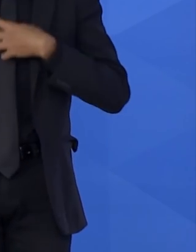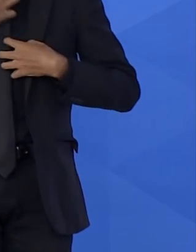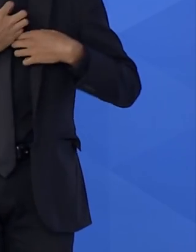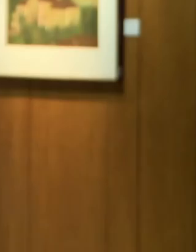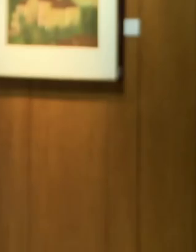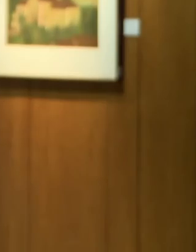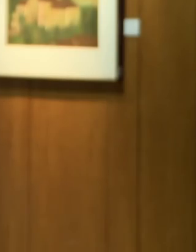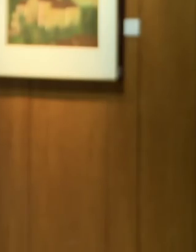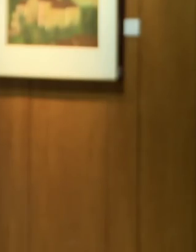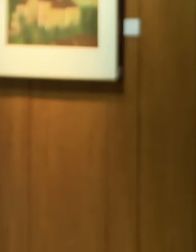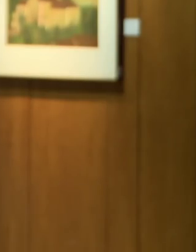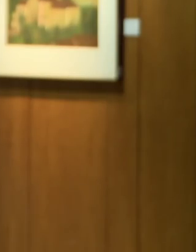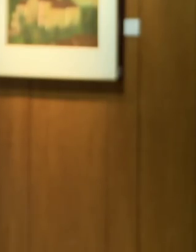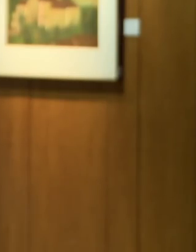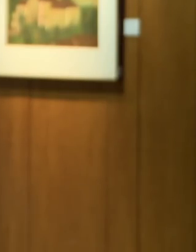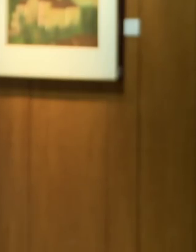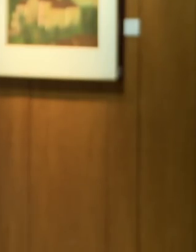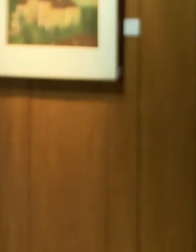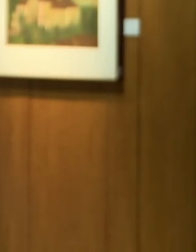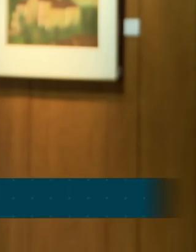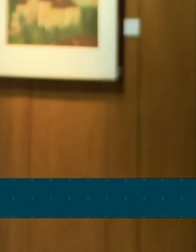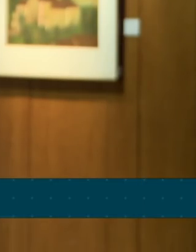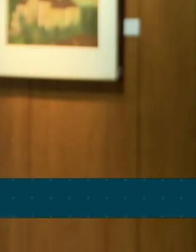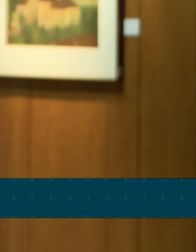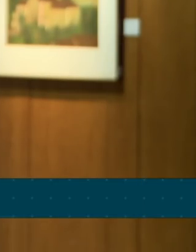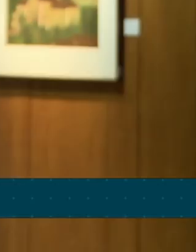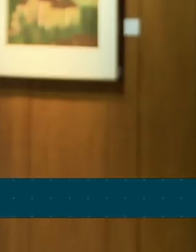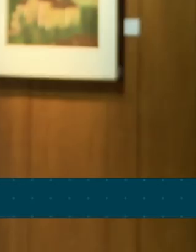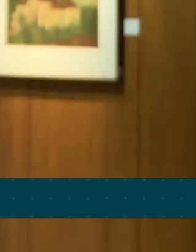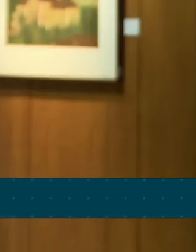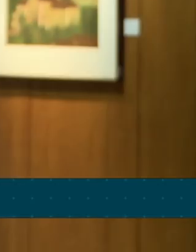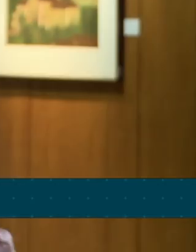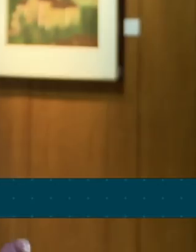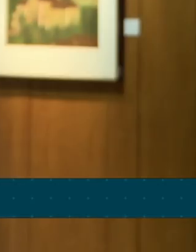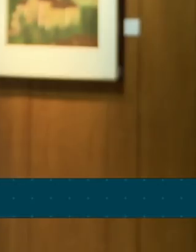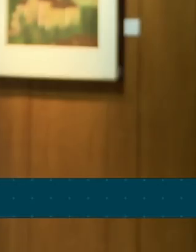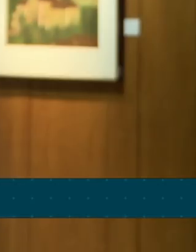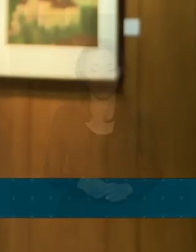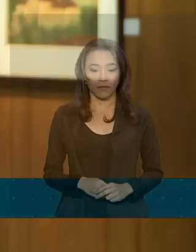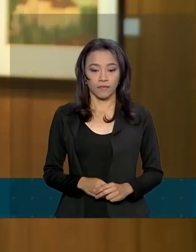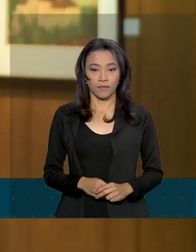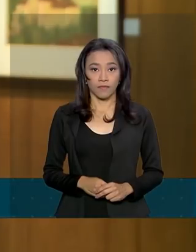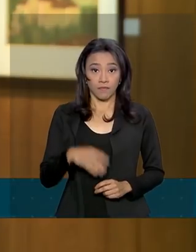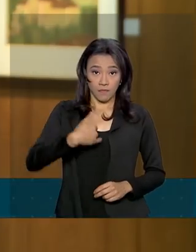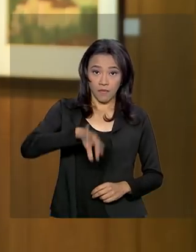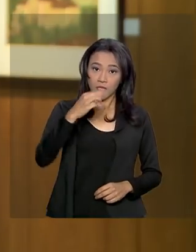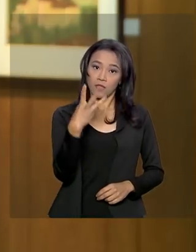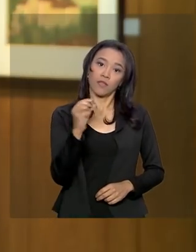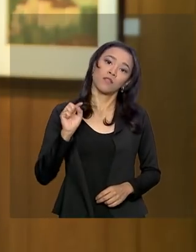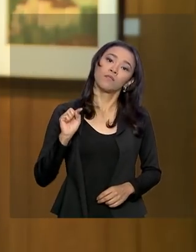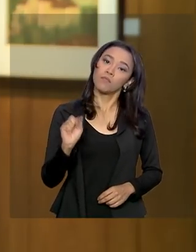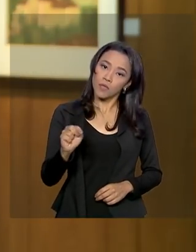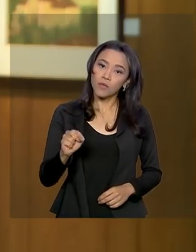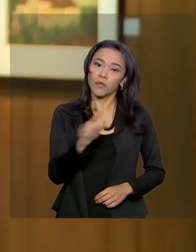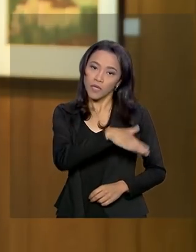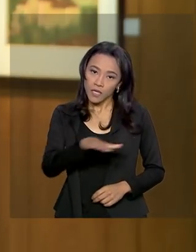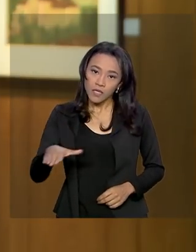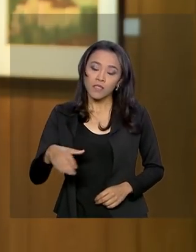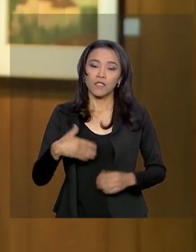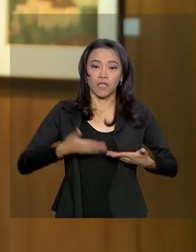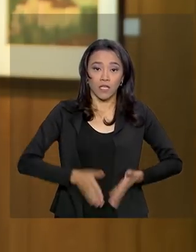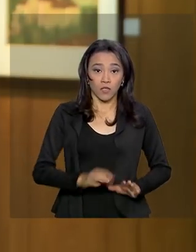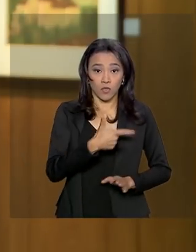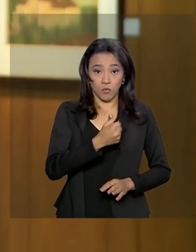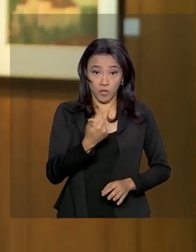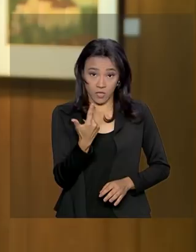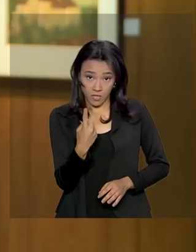segurança. Mais de 3.100 crianças com microcefalia que nasceram entre 2015 e 2018 terão direito à